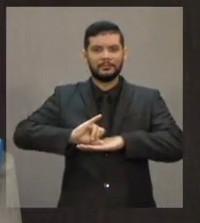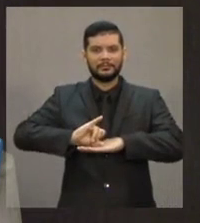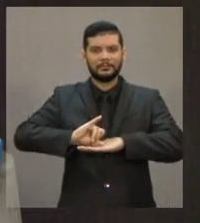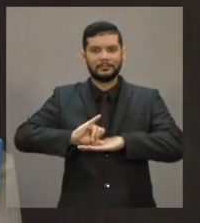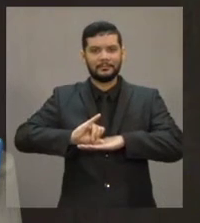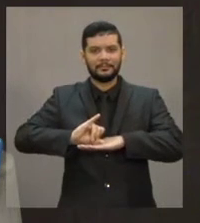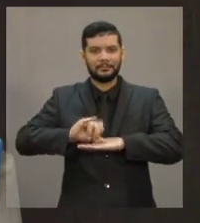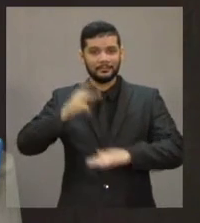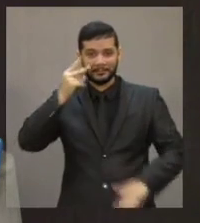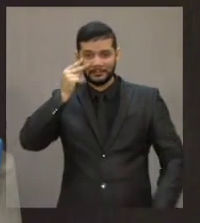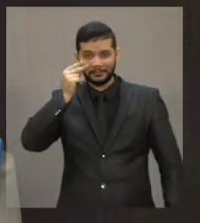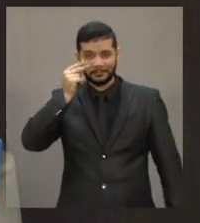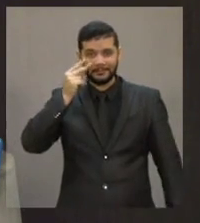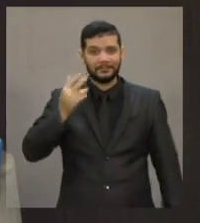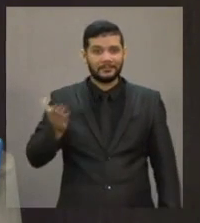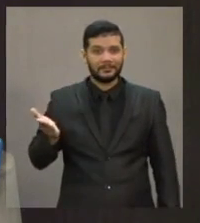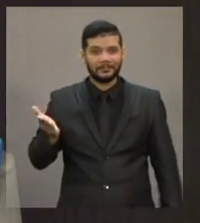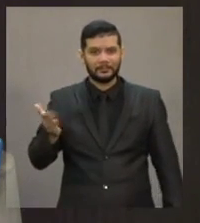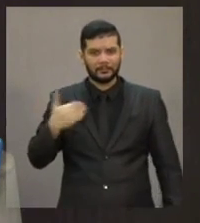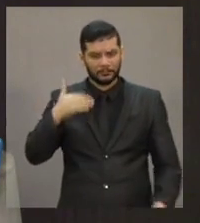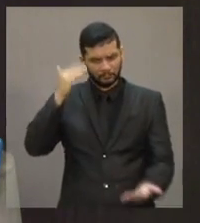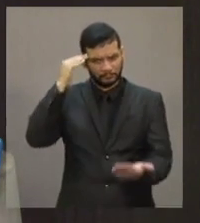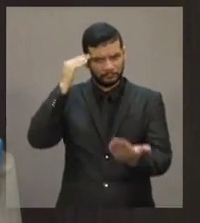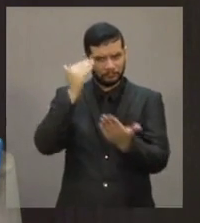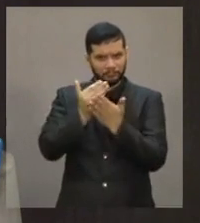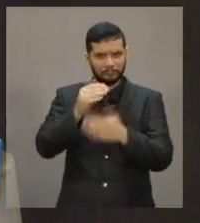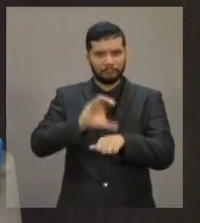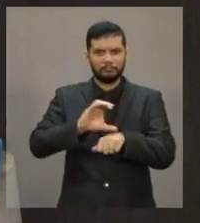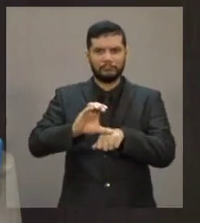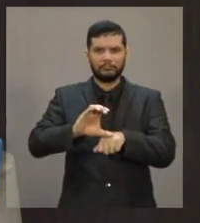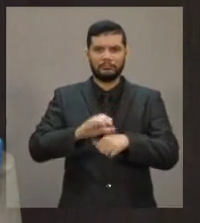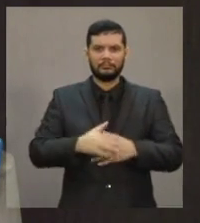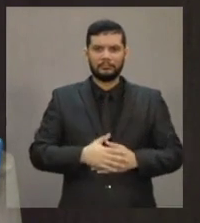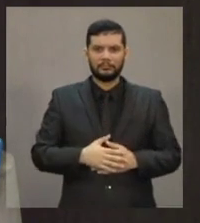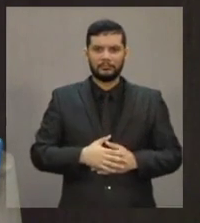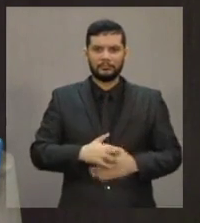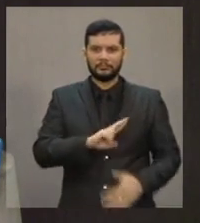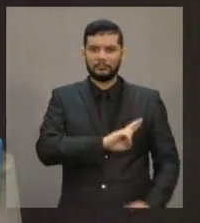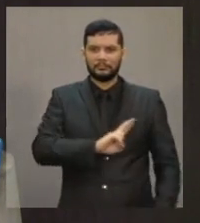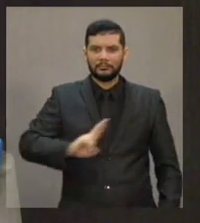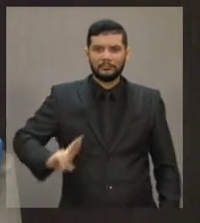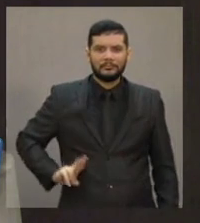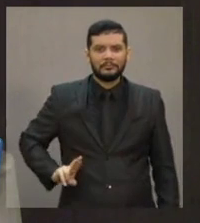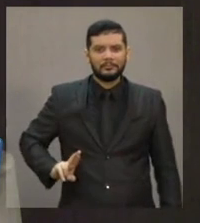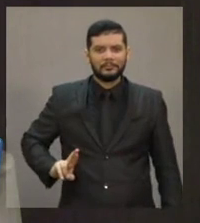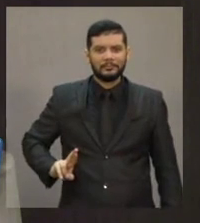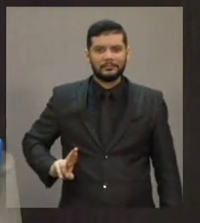Heitor Ferrer. Prometeu jurar a Constituição, que ela é republicana,